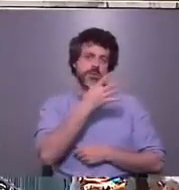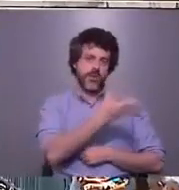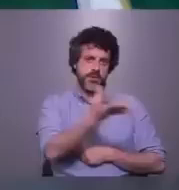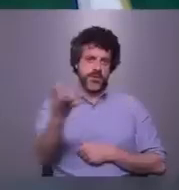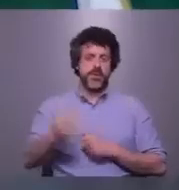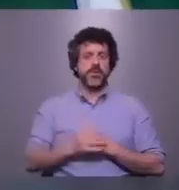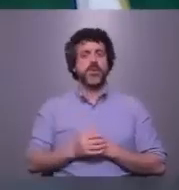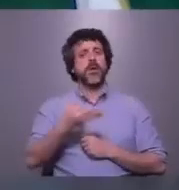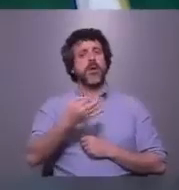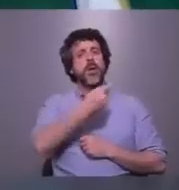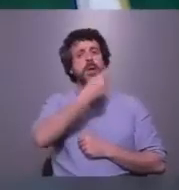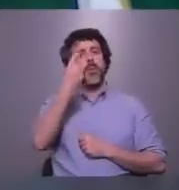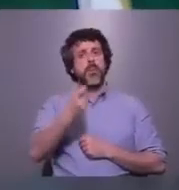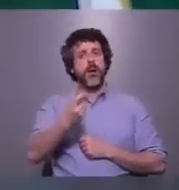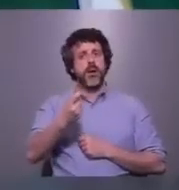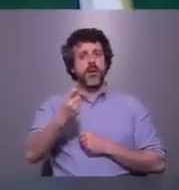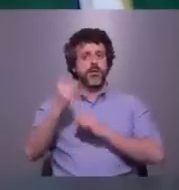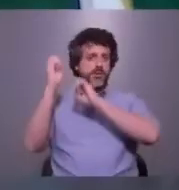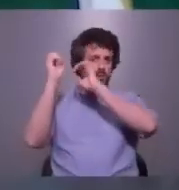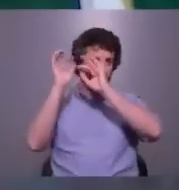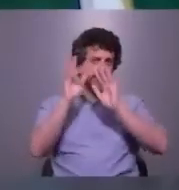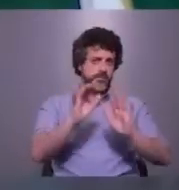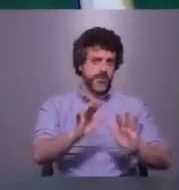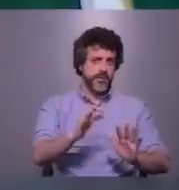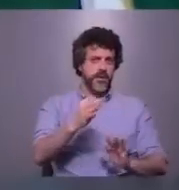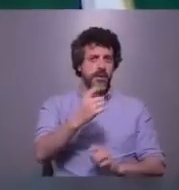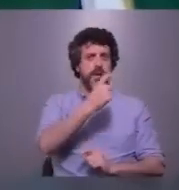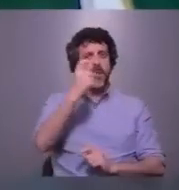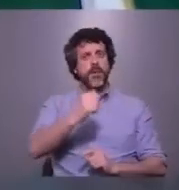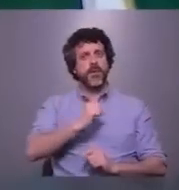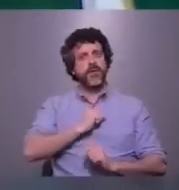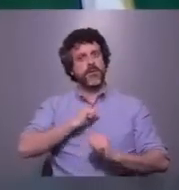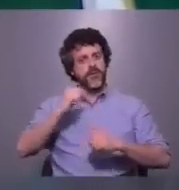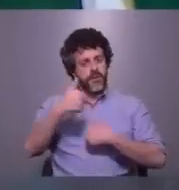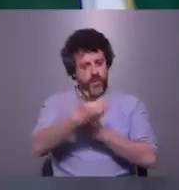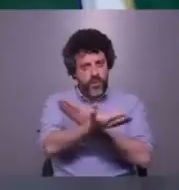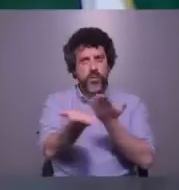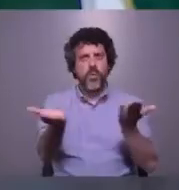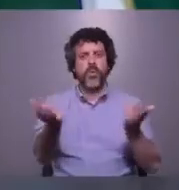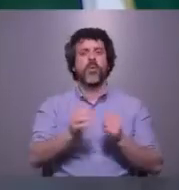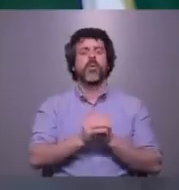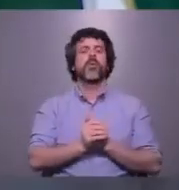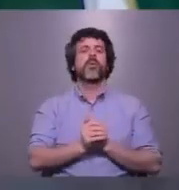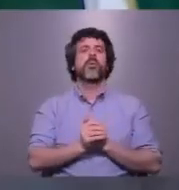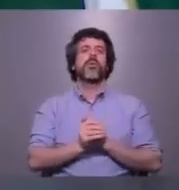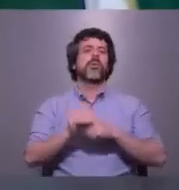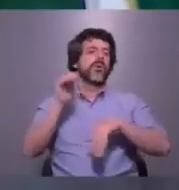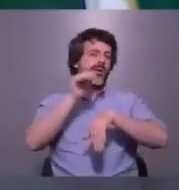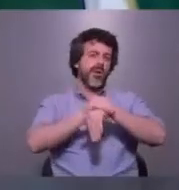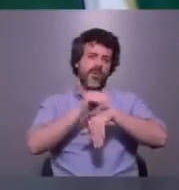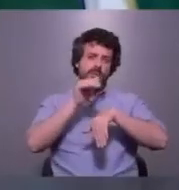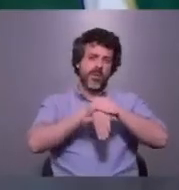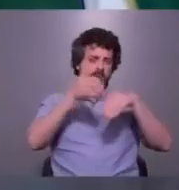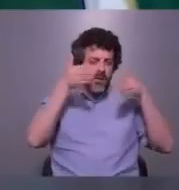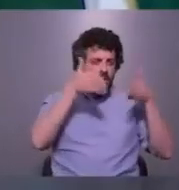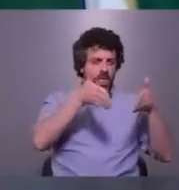vostri apostoli, deixo vos a paz, do vos a minha paz. Non olheis